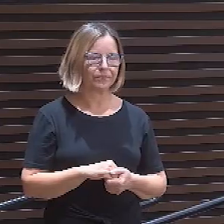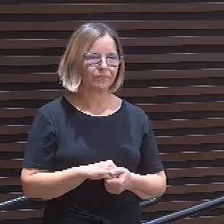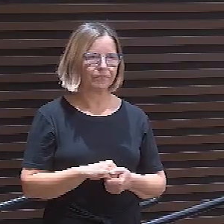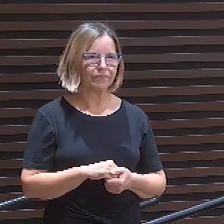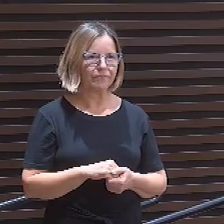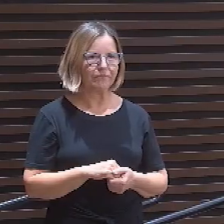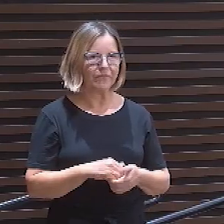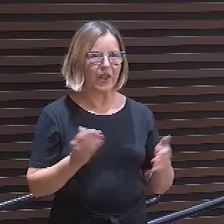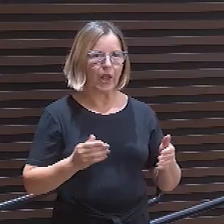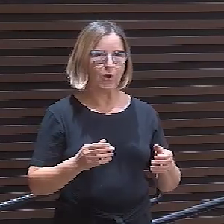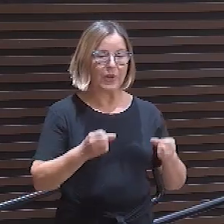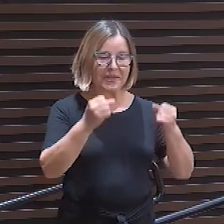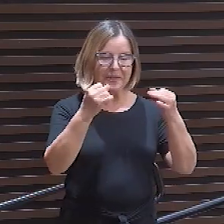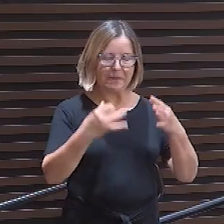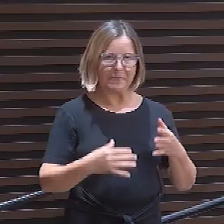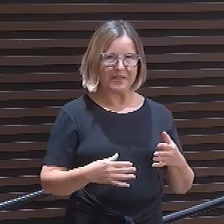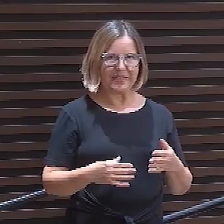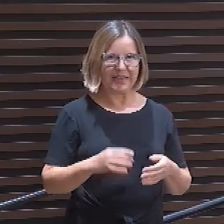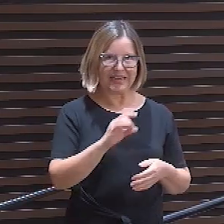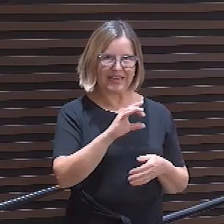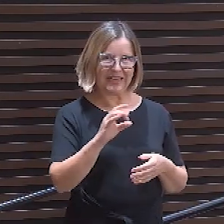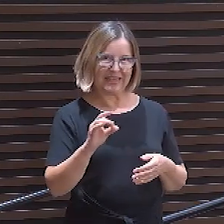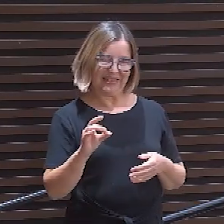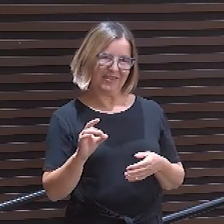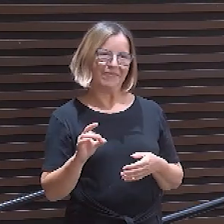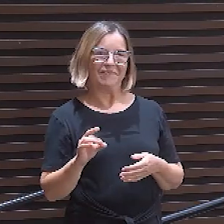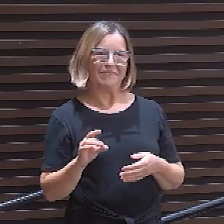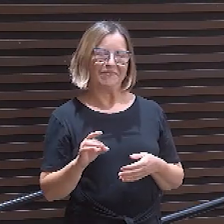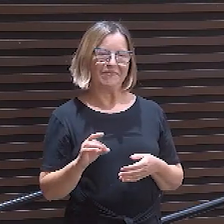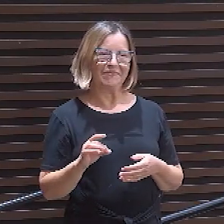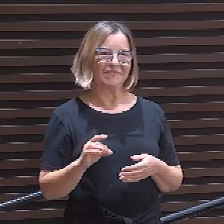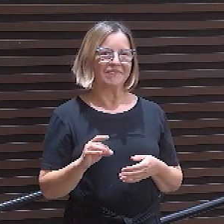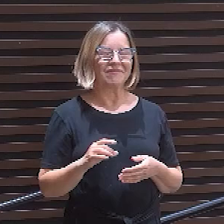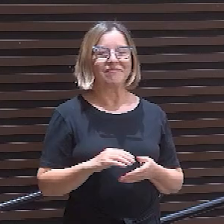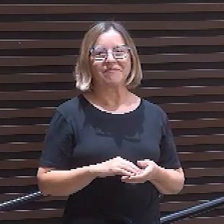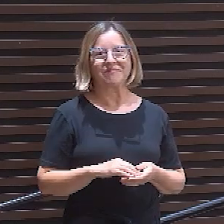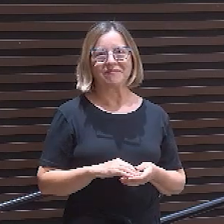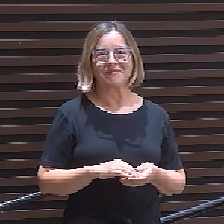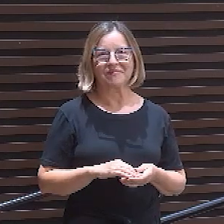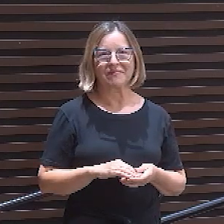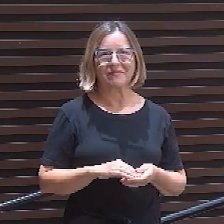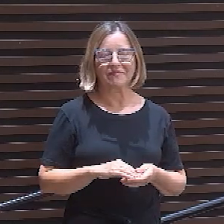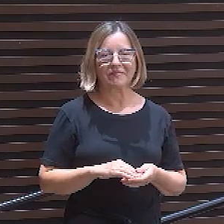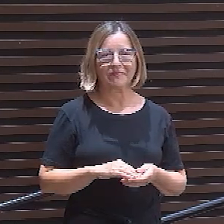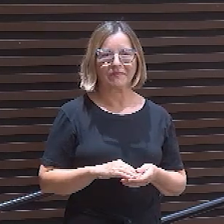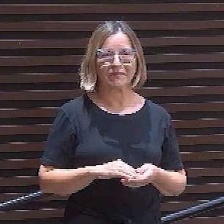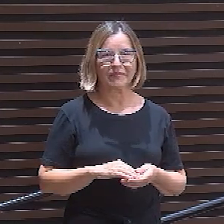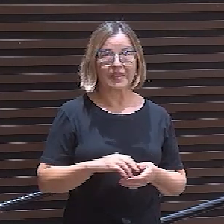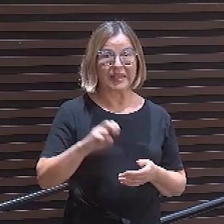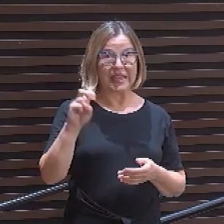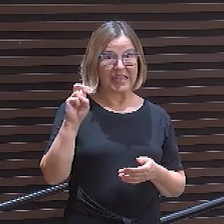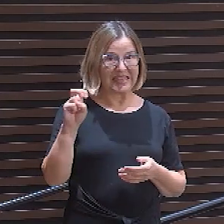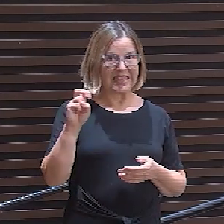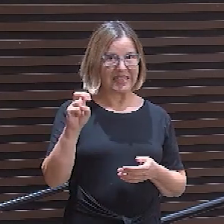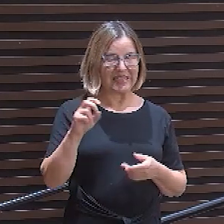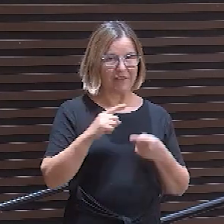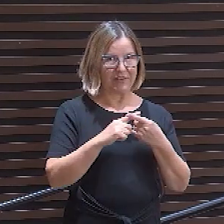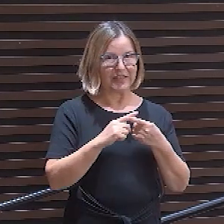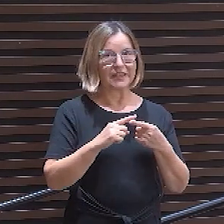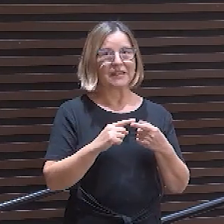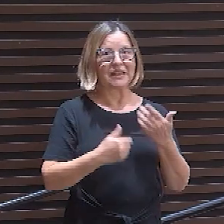um desses pontos já já. E a 5ª vez, pela